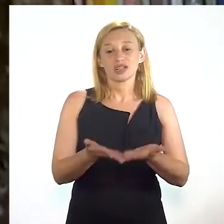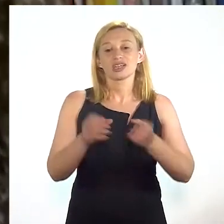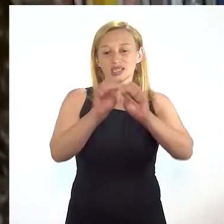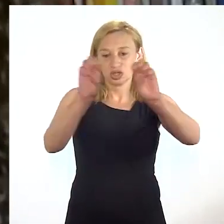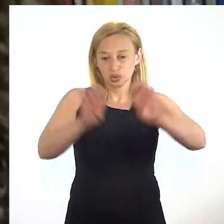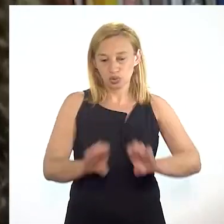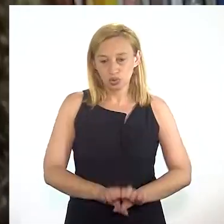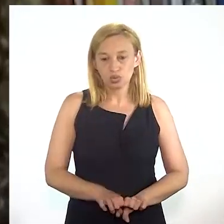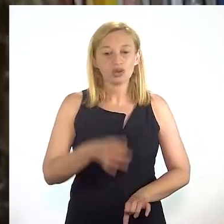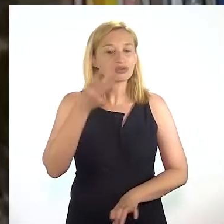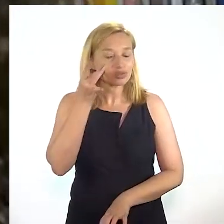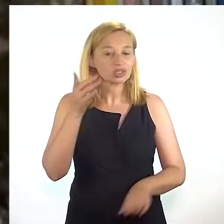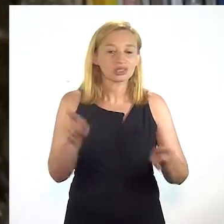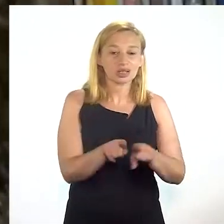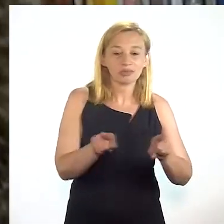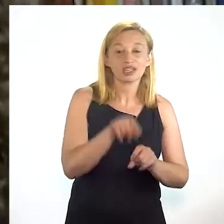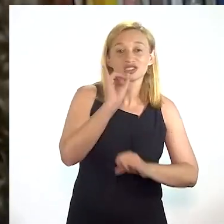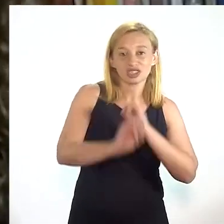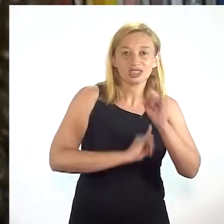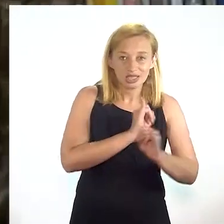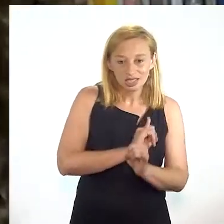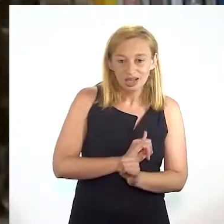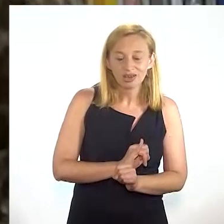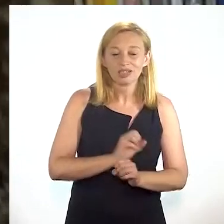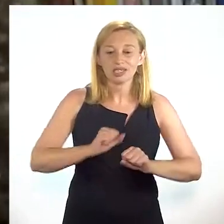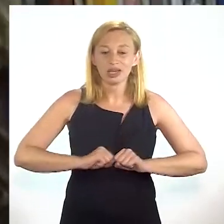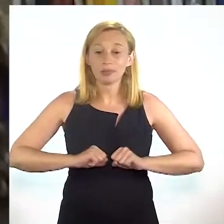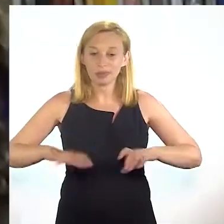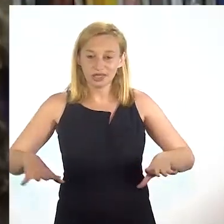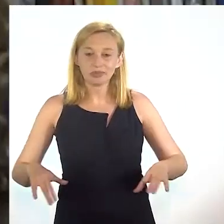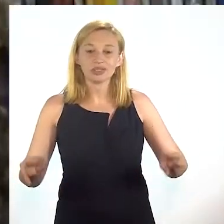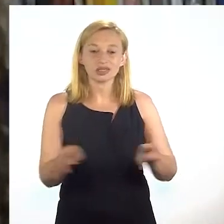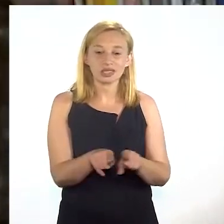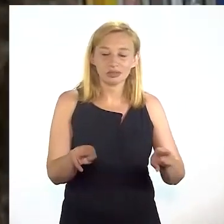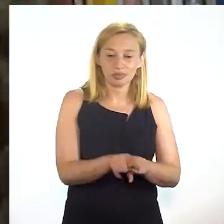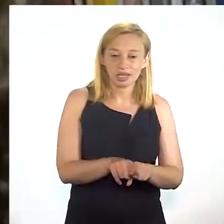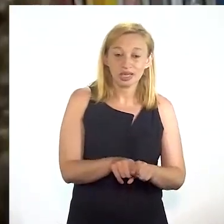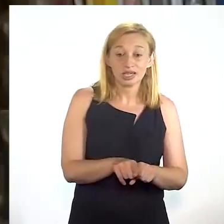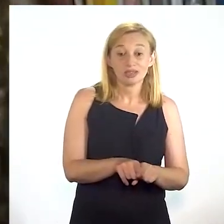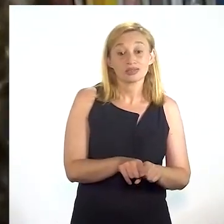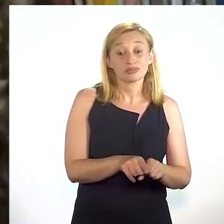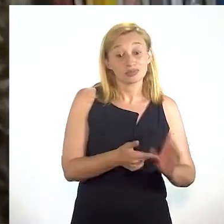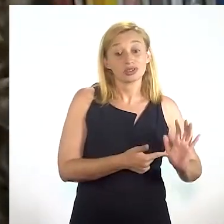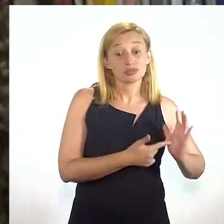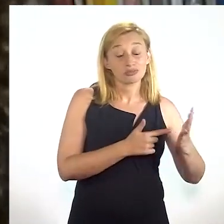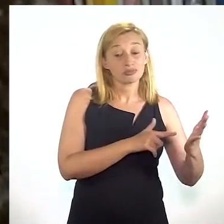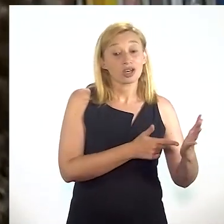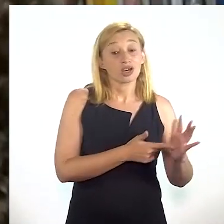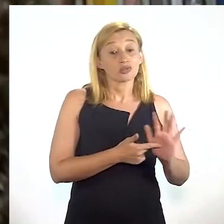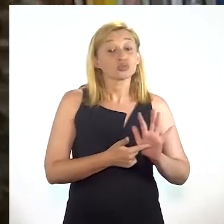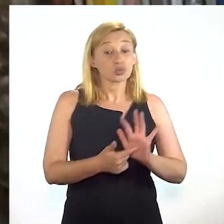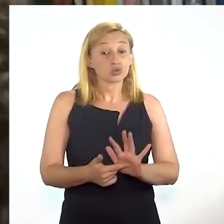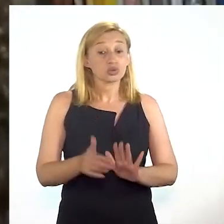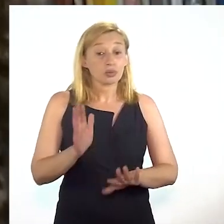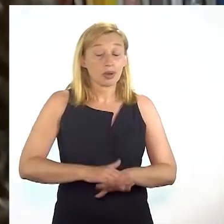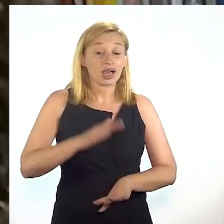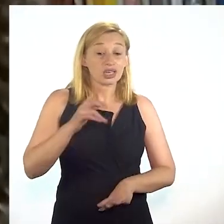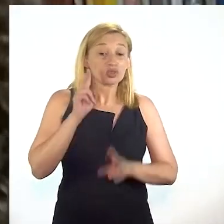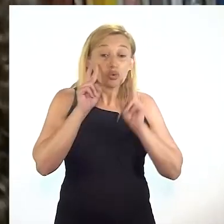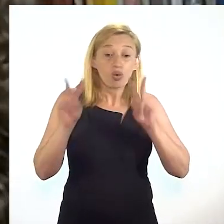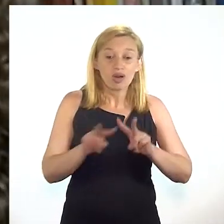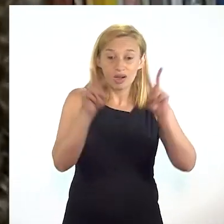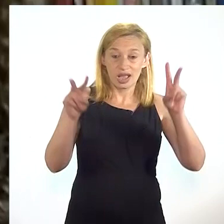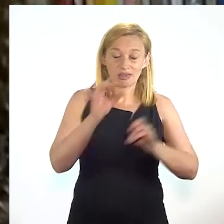essa estrutura física, mas também digital, que a pandemia também obrigou a gente a olhar mais também para